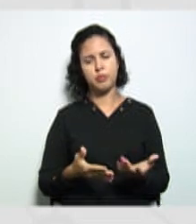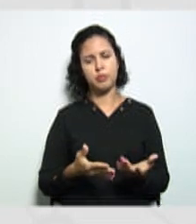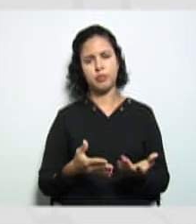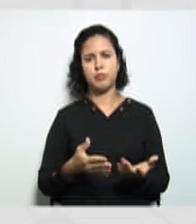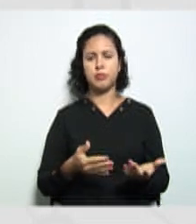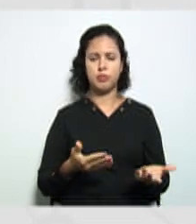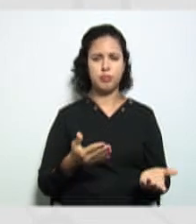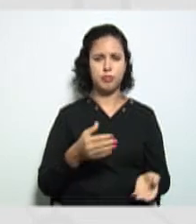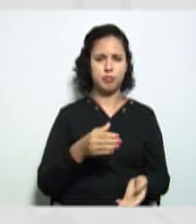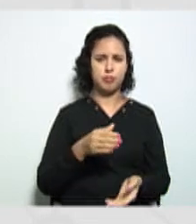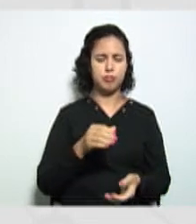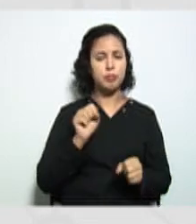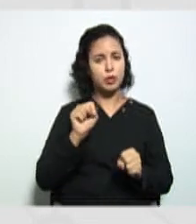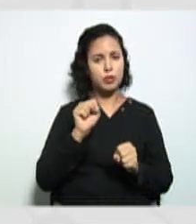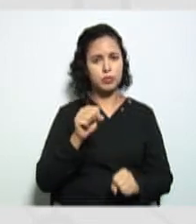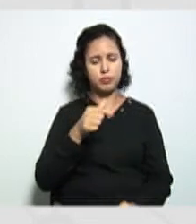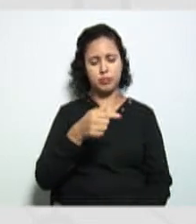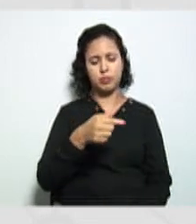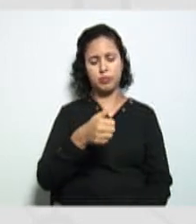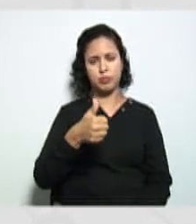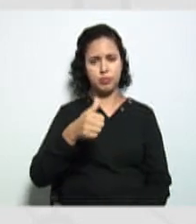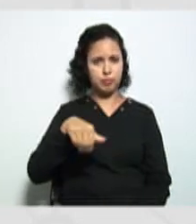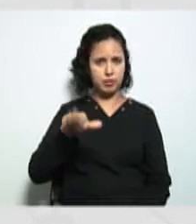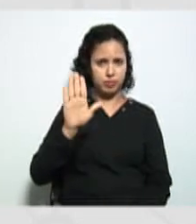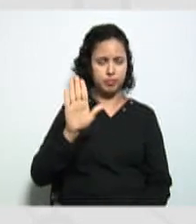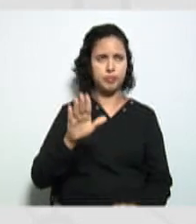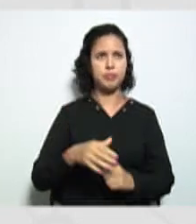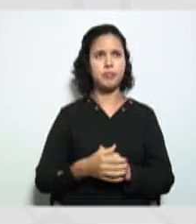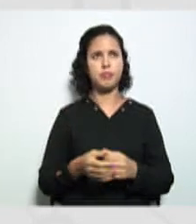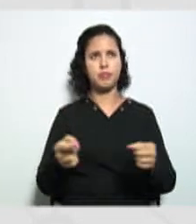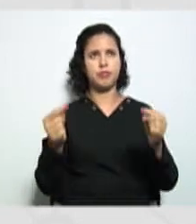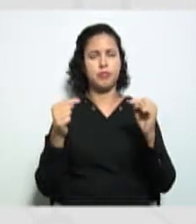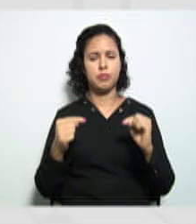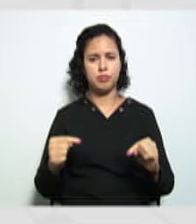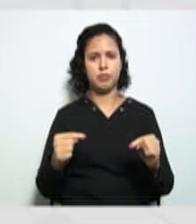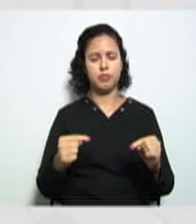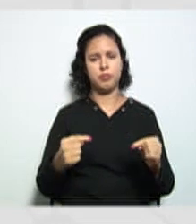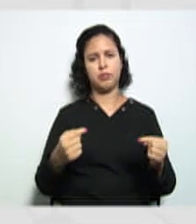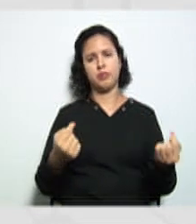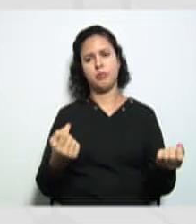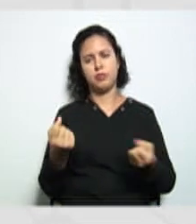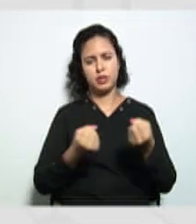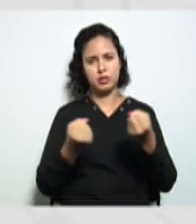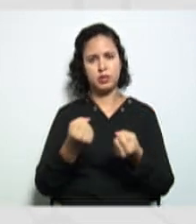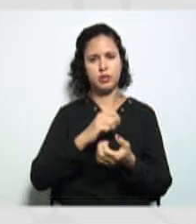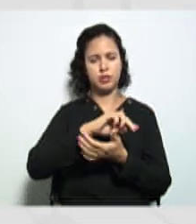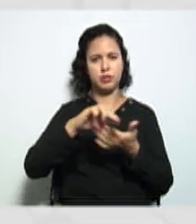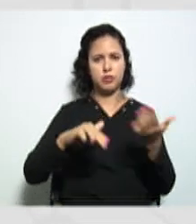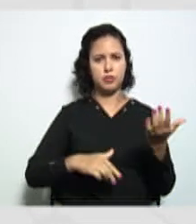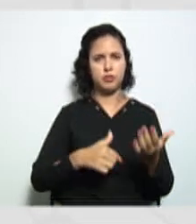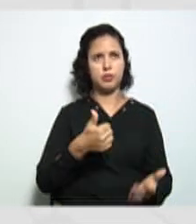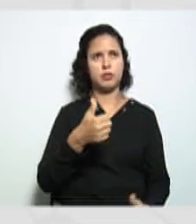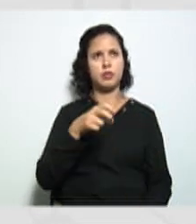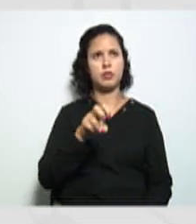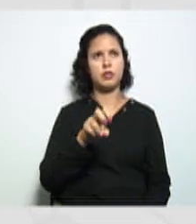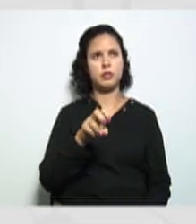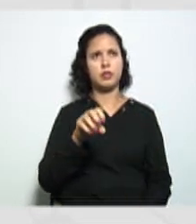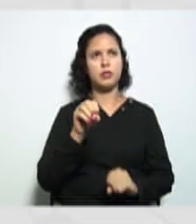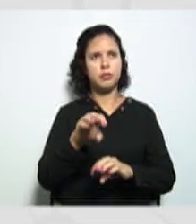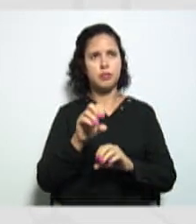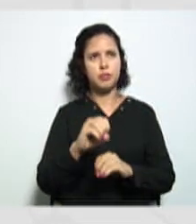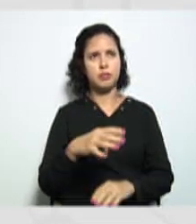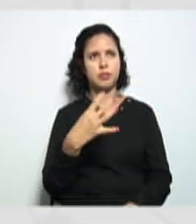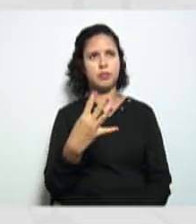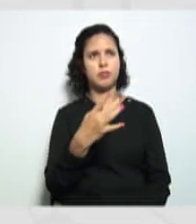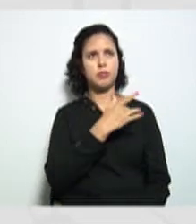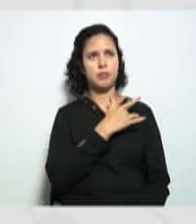que 71. O transporte, 15, educação, 4, saúde,